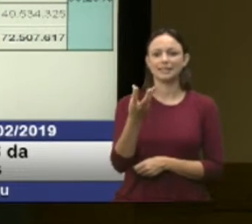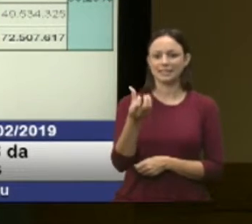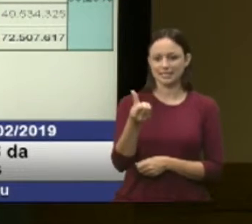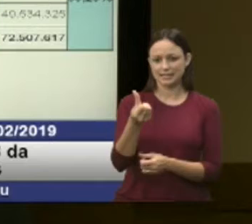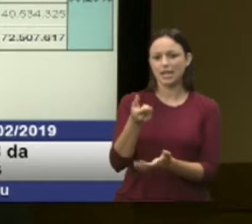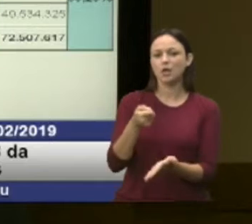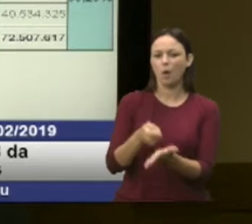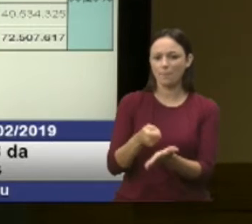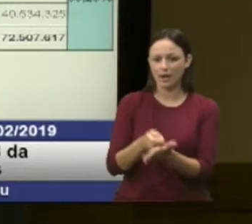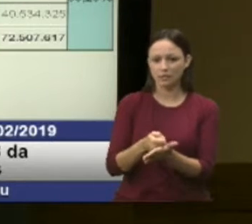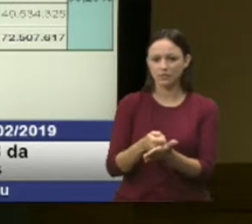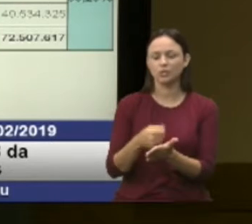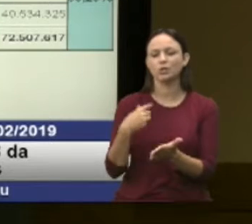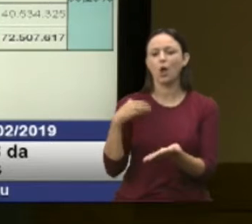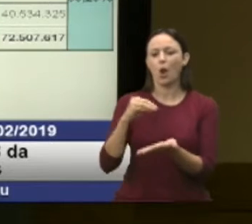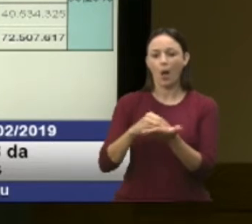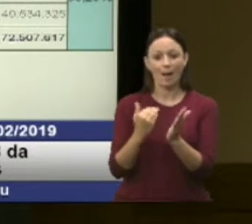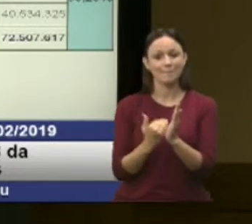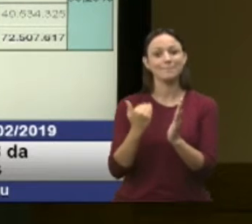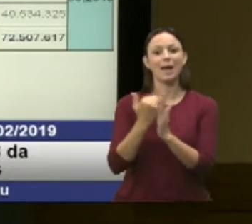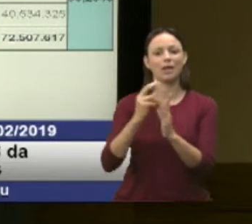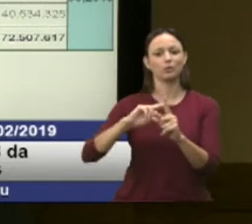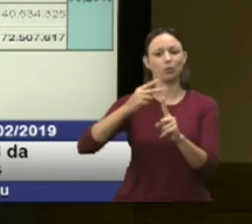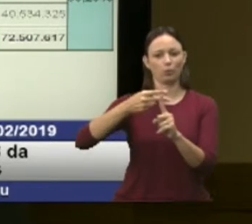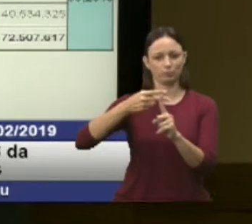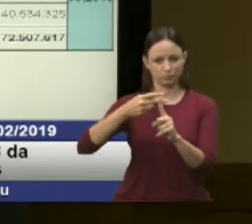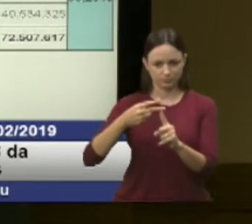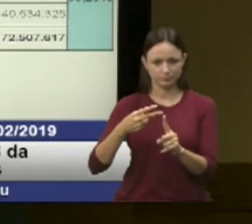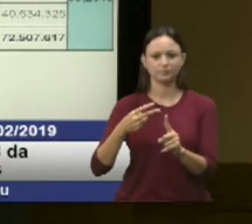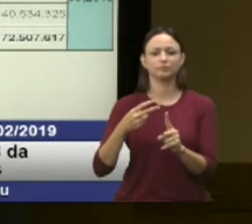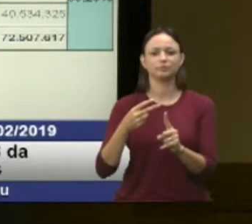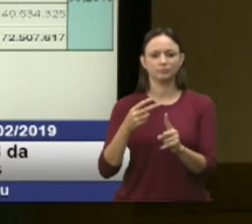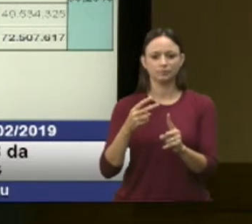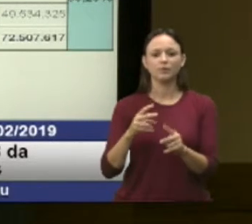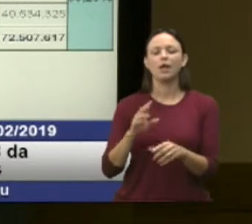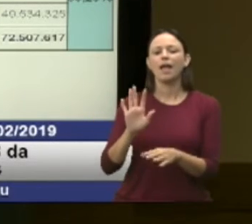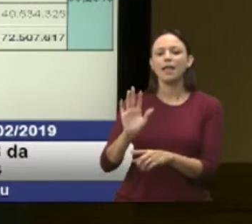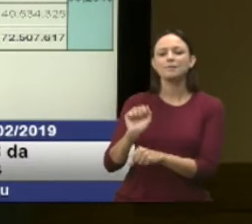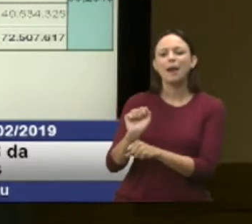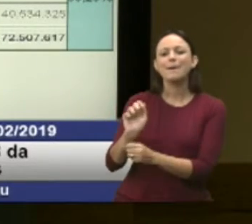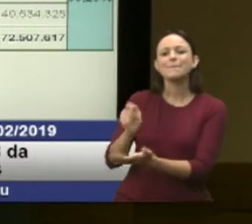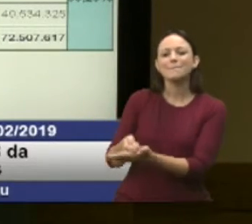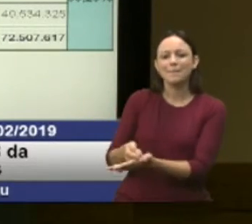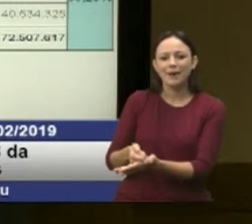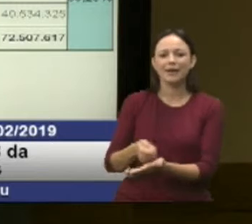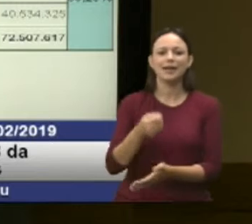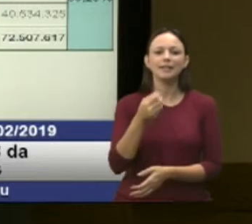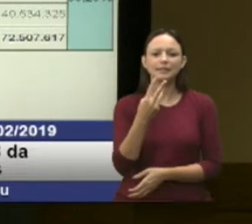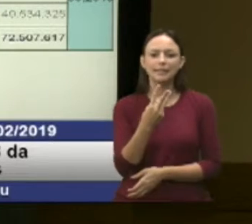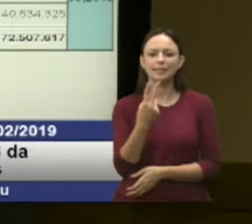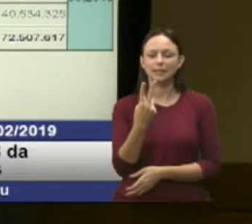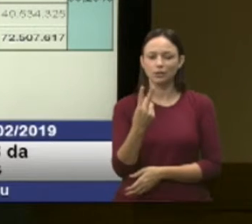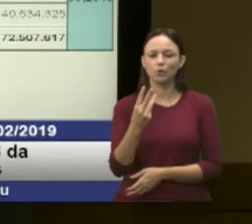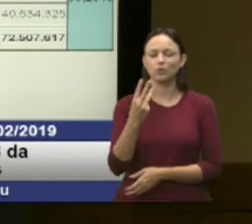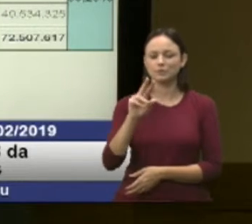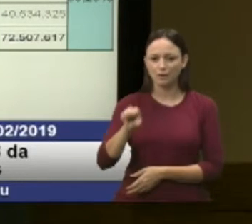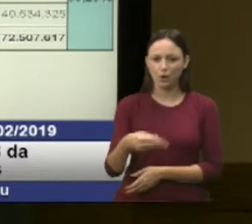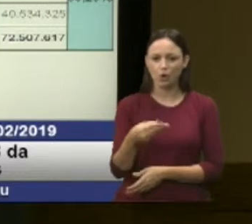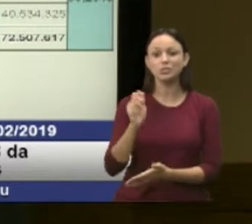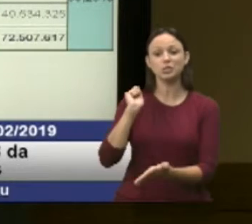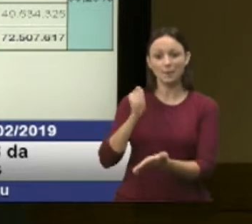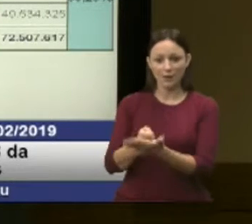nós estamos aplicando mais que o dobro. Empenhado 78 milhões e pago 72